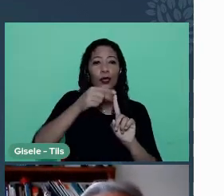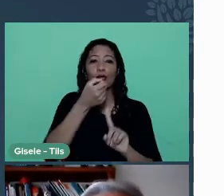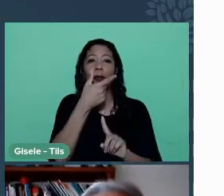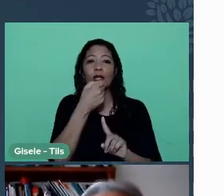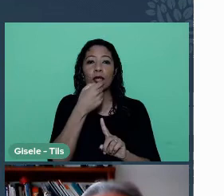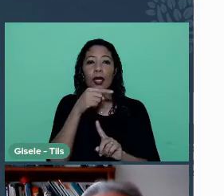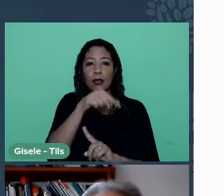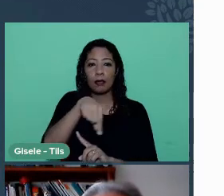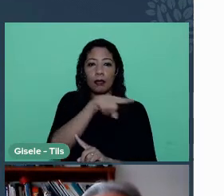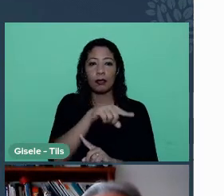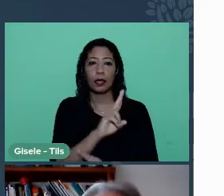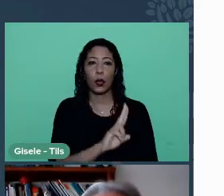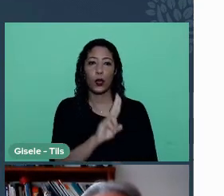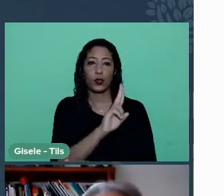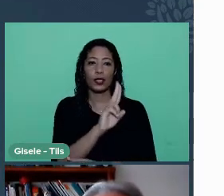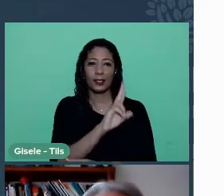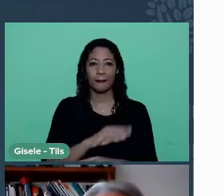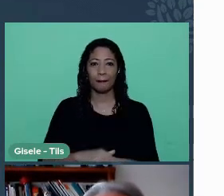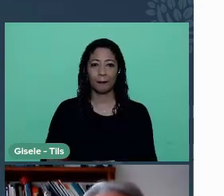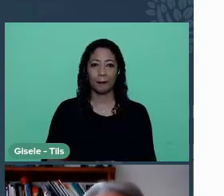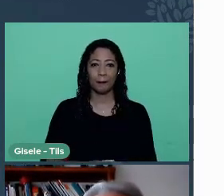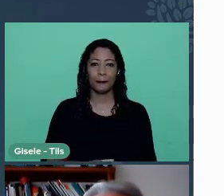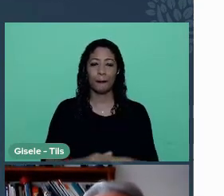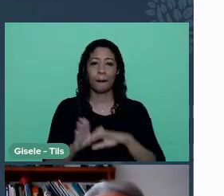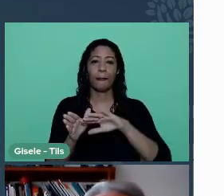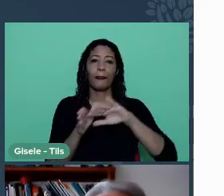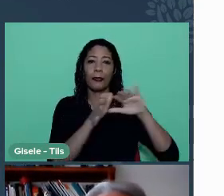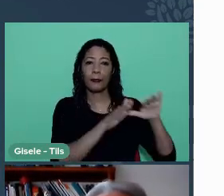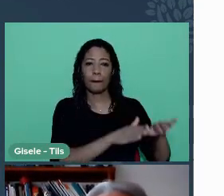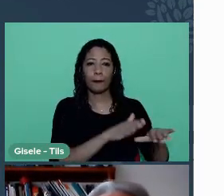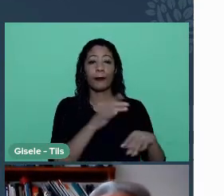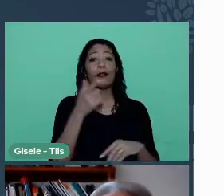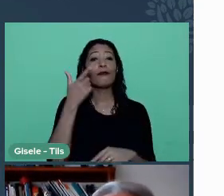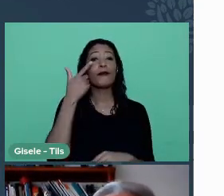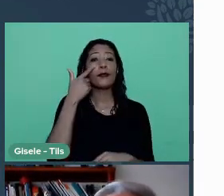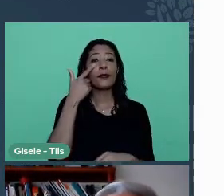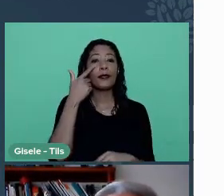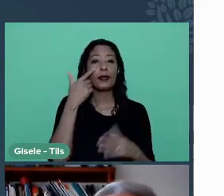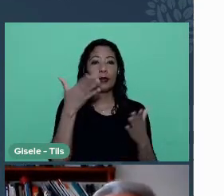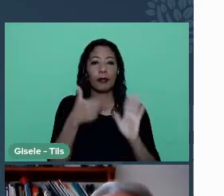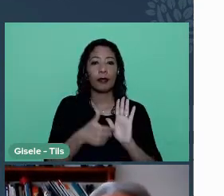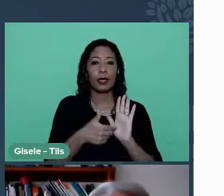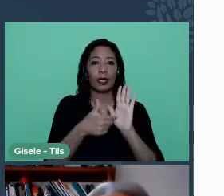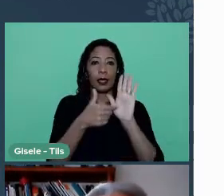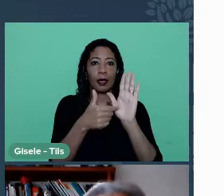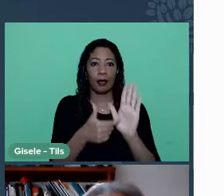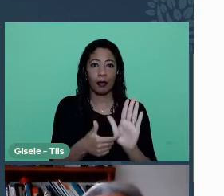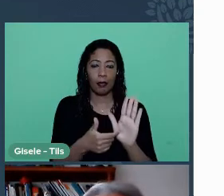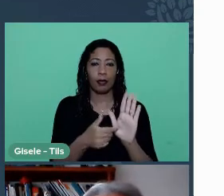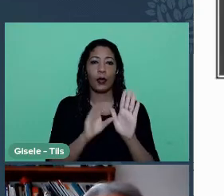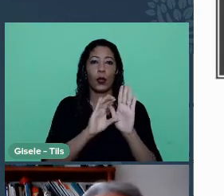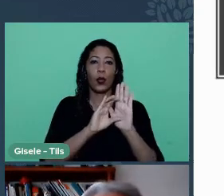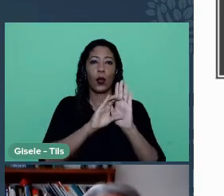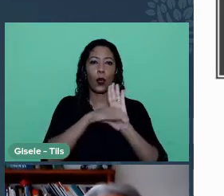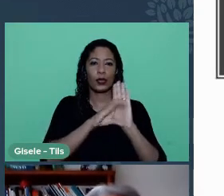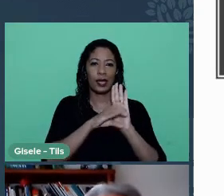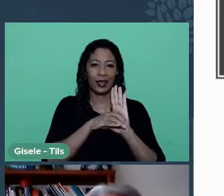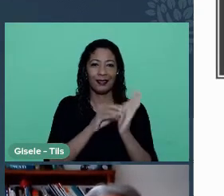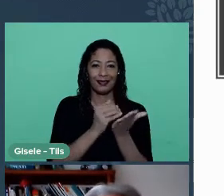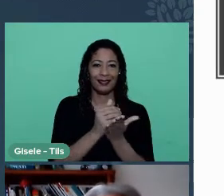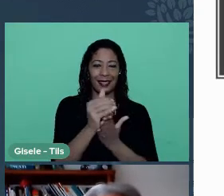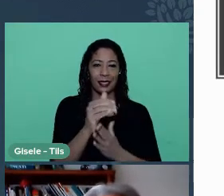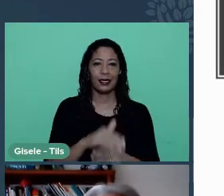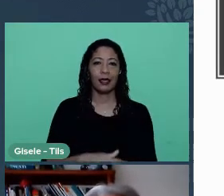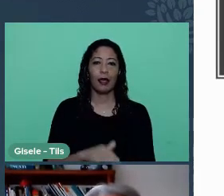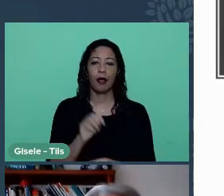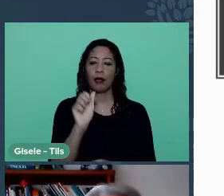Vamos ver um pouco, pessoal, agora aquele conceito inicial. A asma